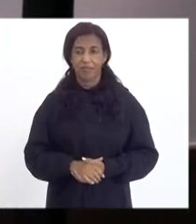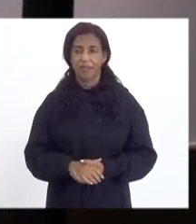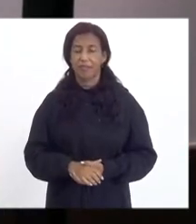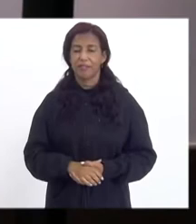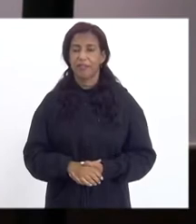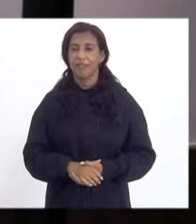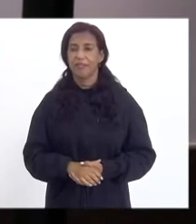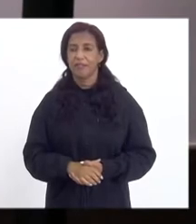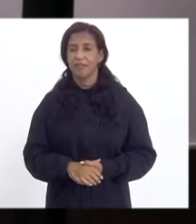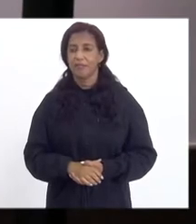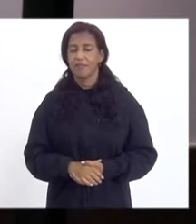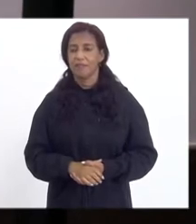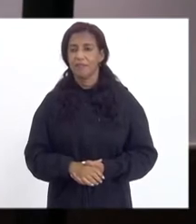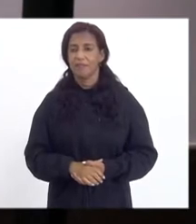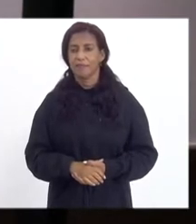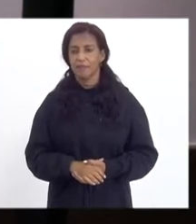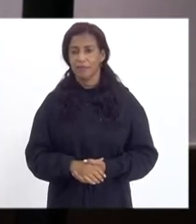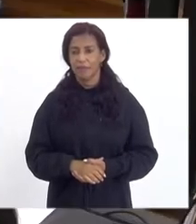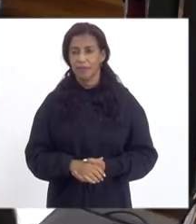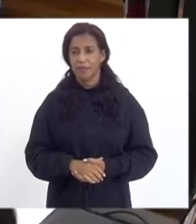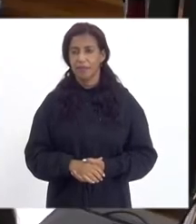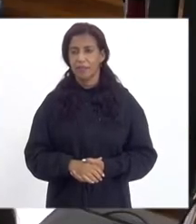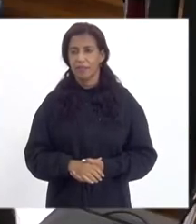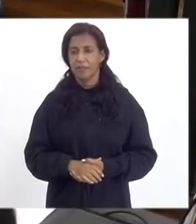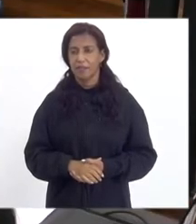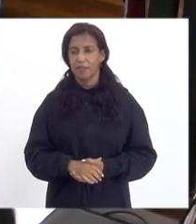Deputado Márcio Pacheco. Deputado Valdeca, eu